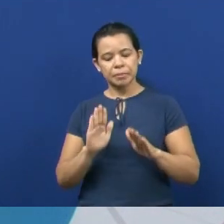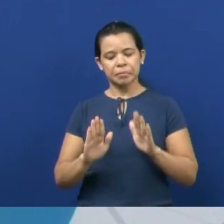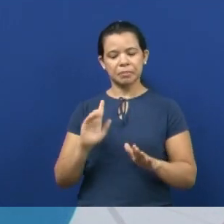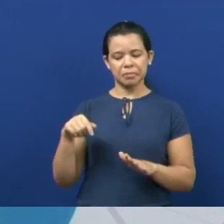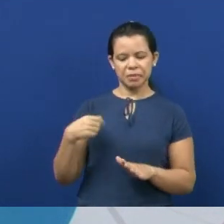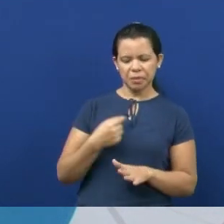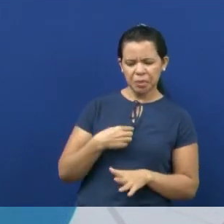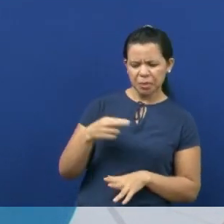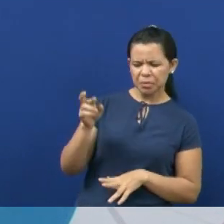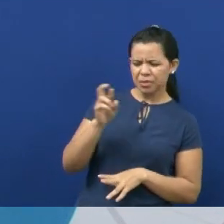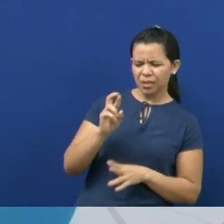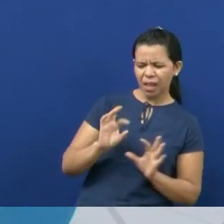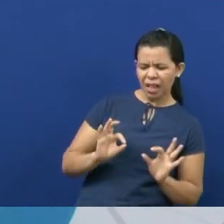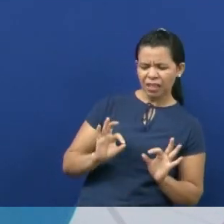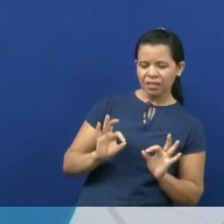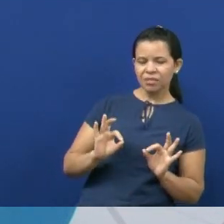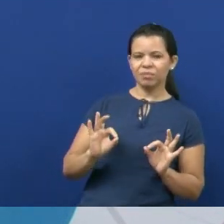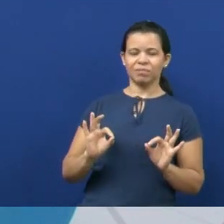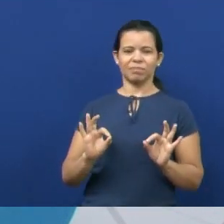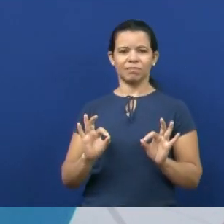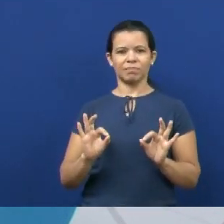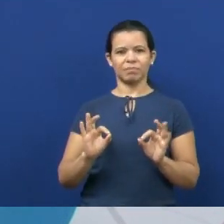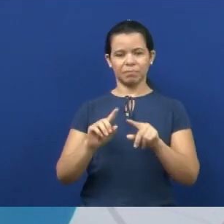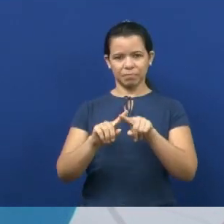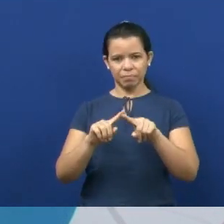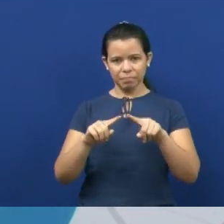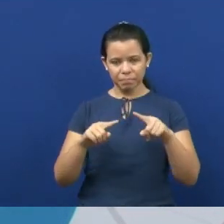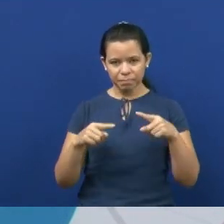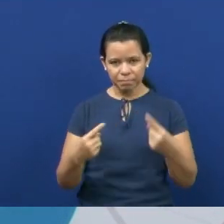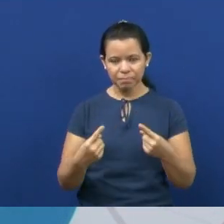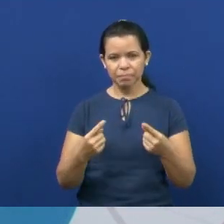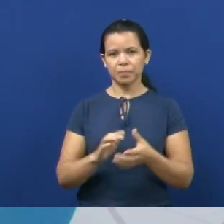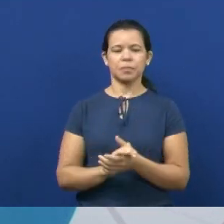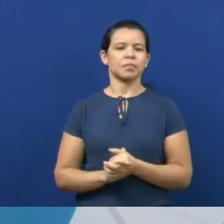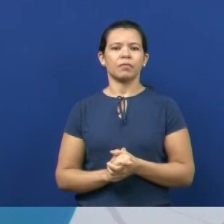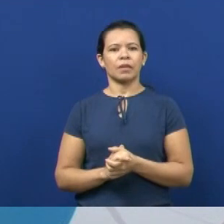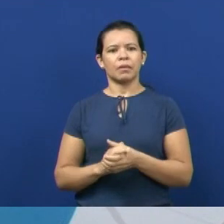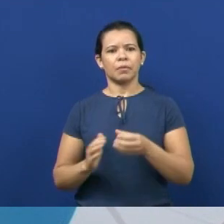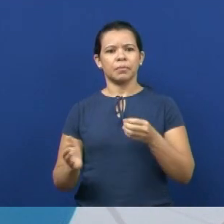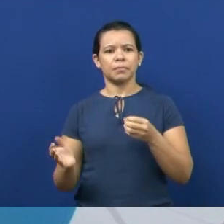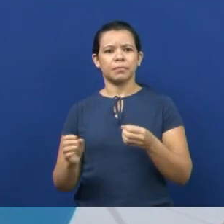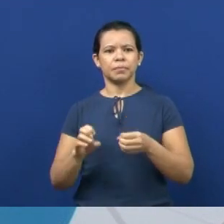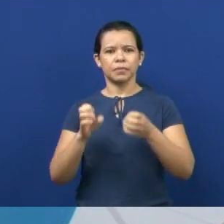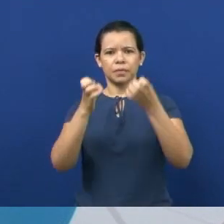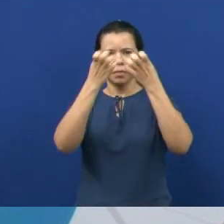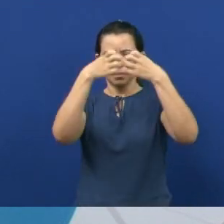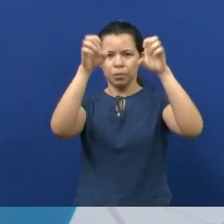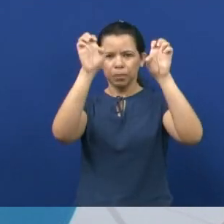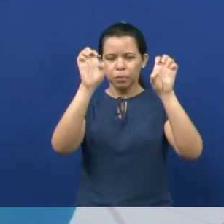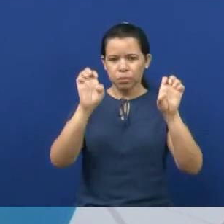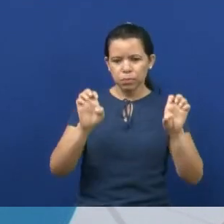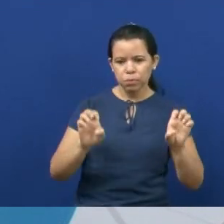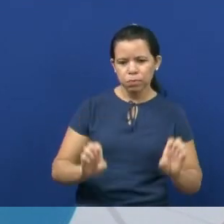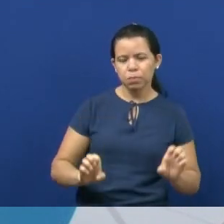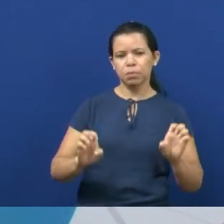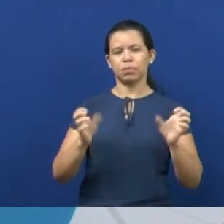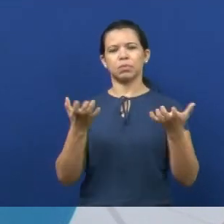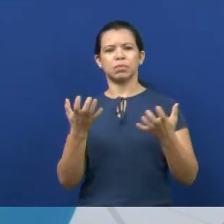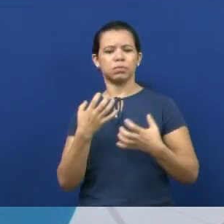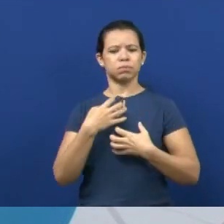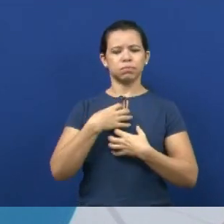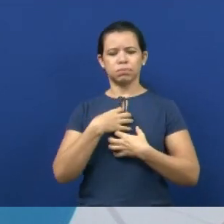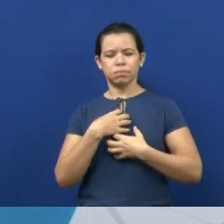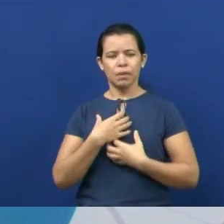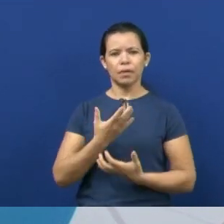não observa, não vê, mas essas estruturas que estão por trás, né, dessas filosofias de